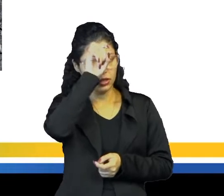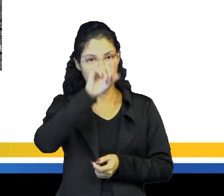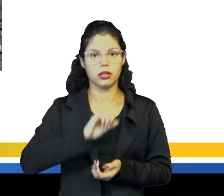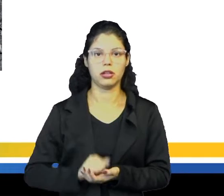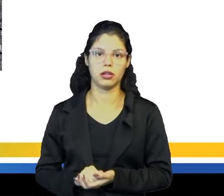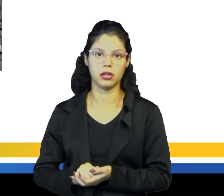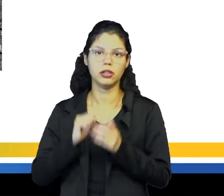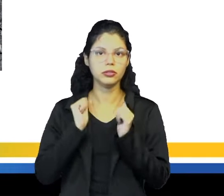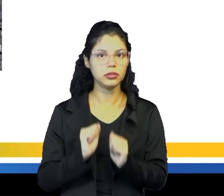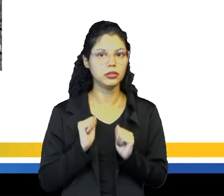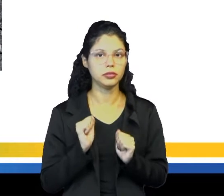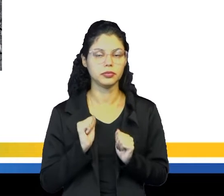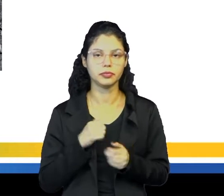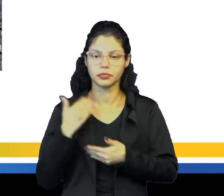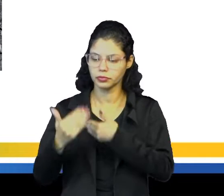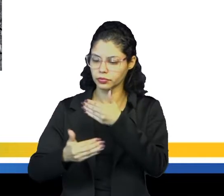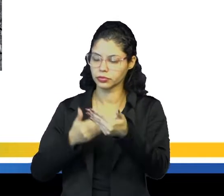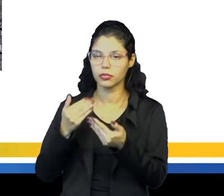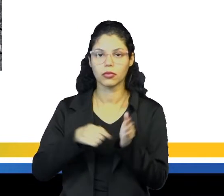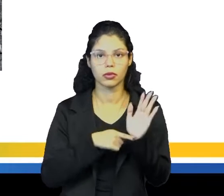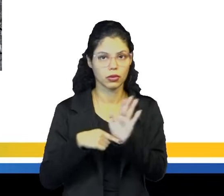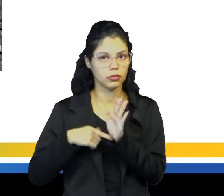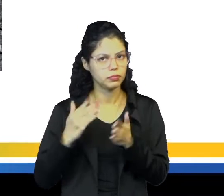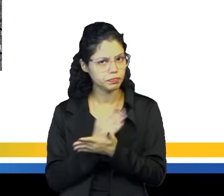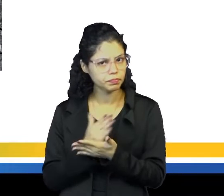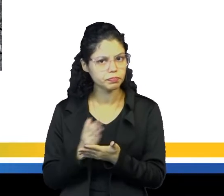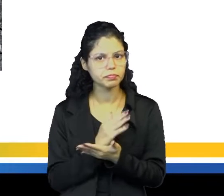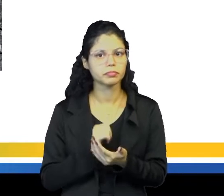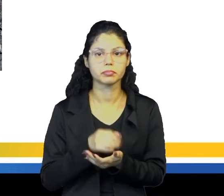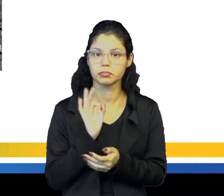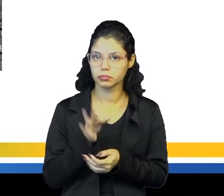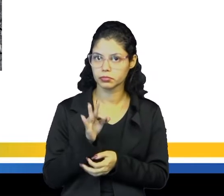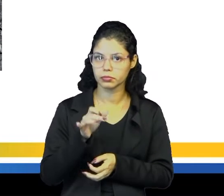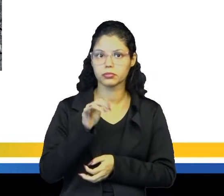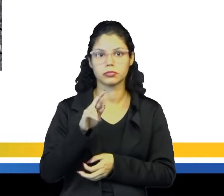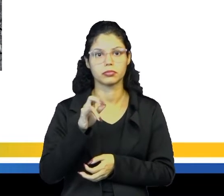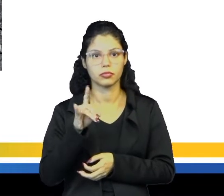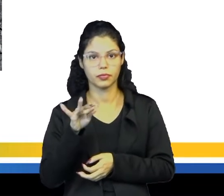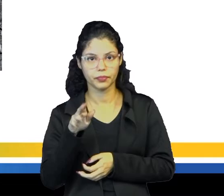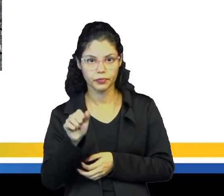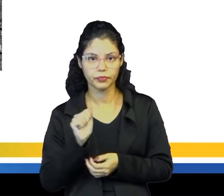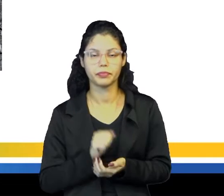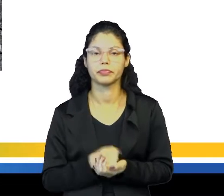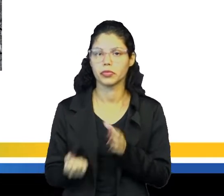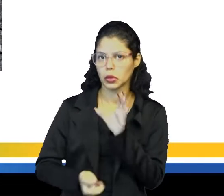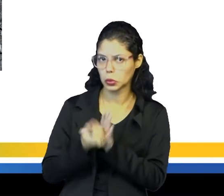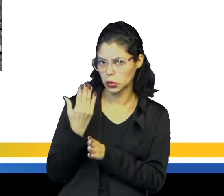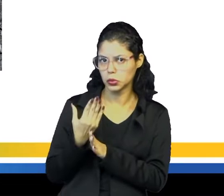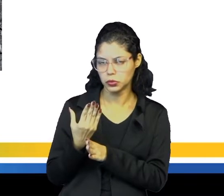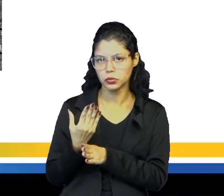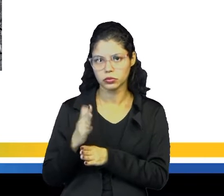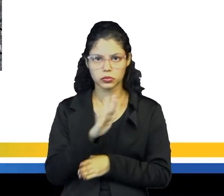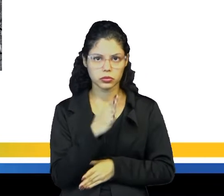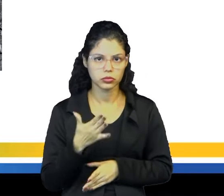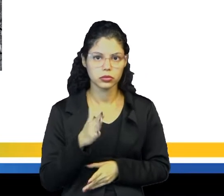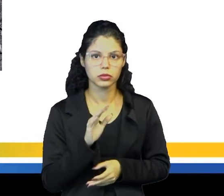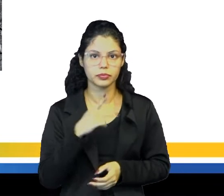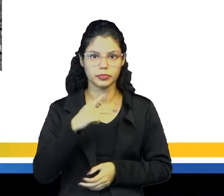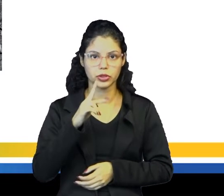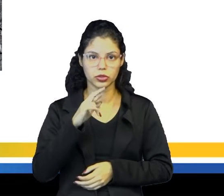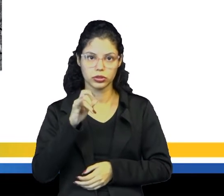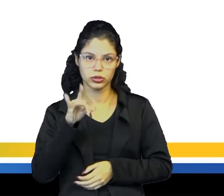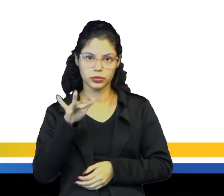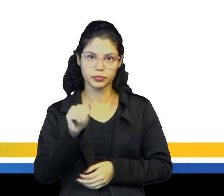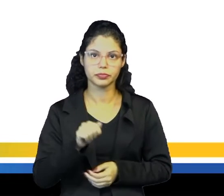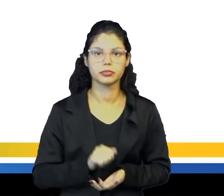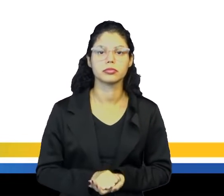hierógrafo, permitem desenvolver a representação de algo. Certos alfabetos antigos, eles foram criados em torno desses